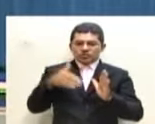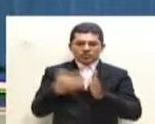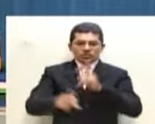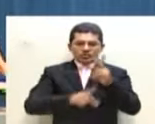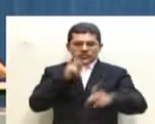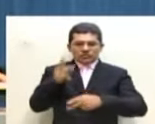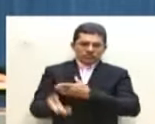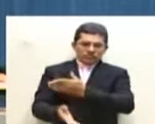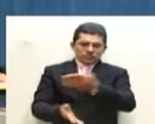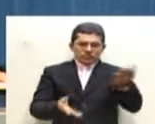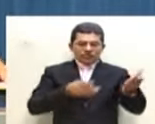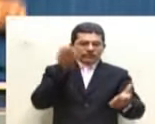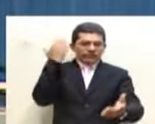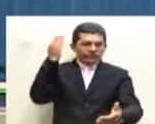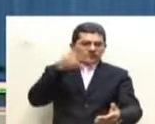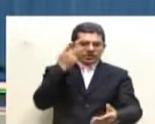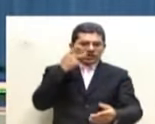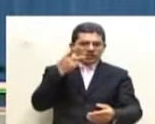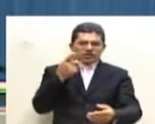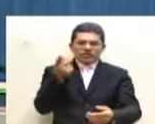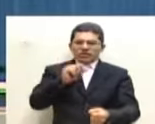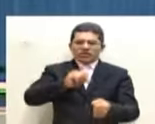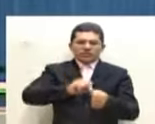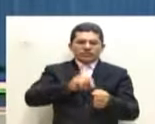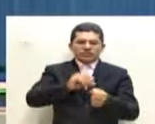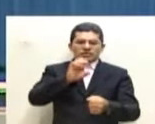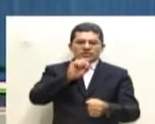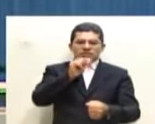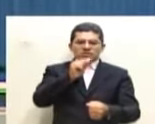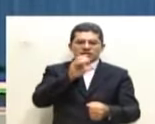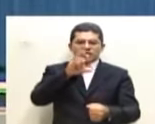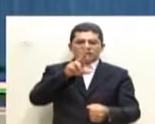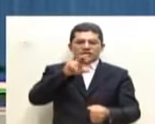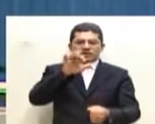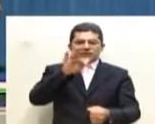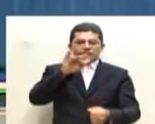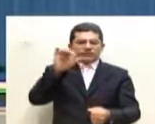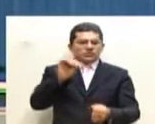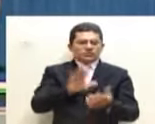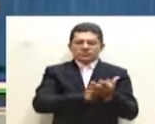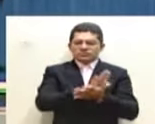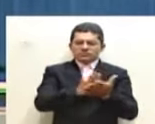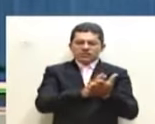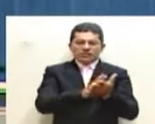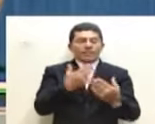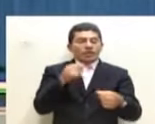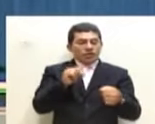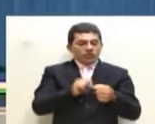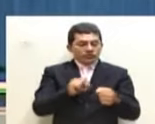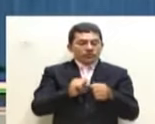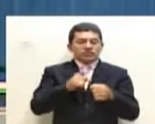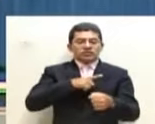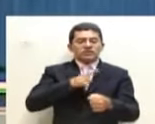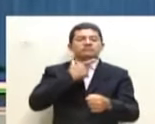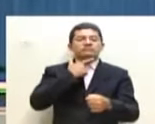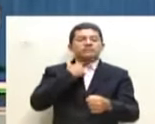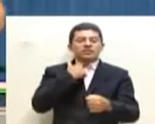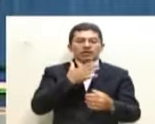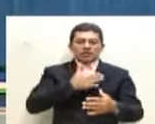o que disse na campanha. Eu não fiz sacrifício nenhum. Eu fiz o que tinha que ser feito. A